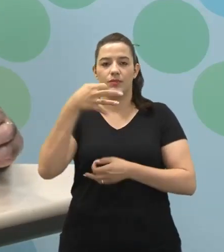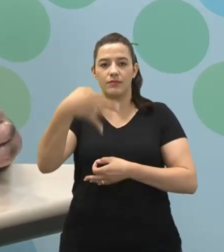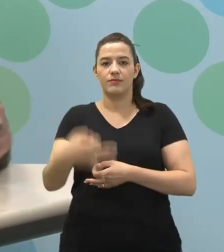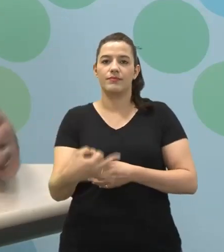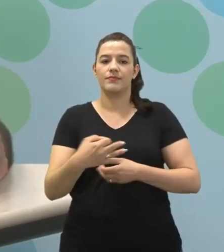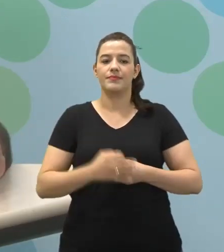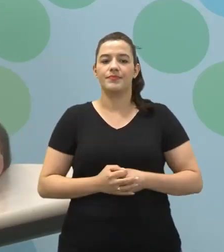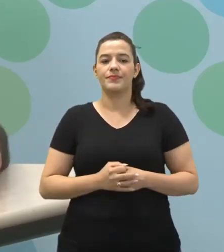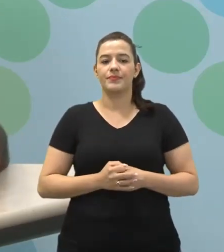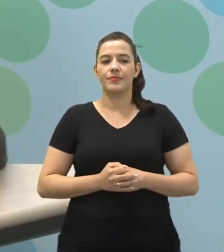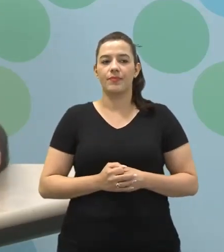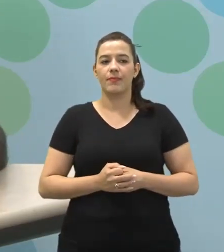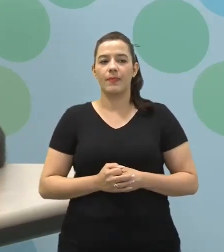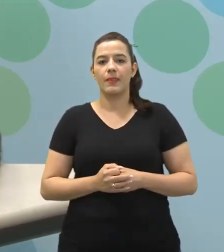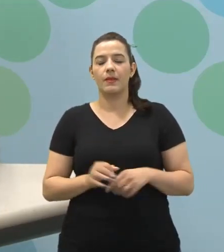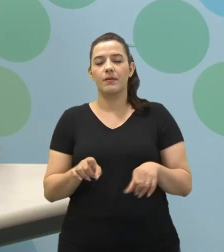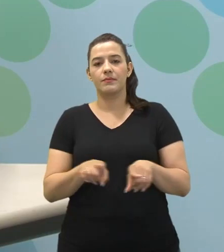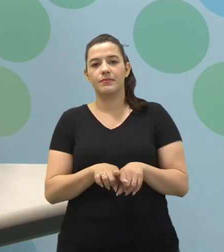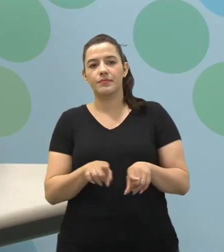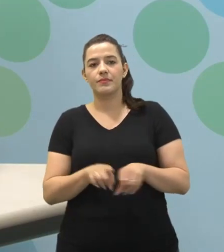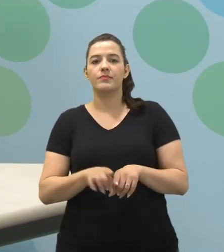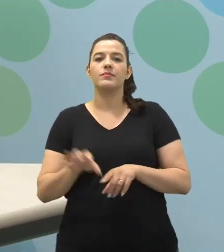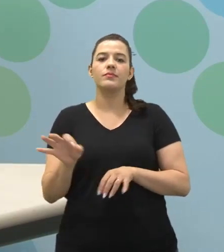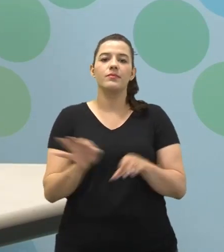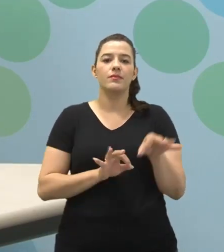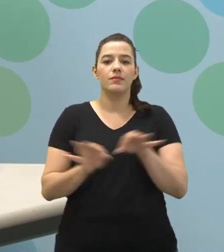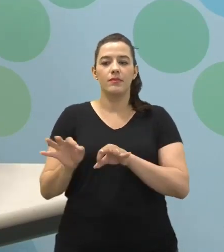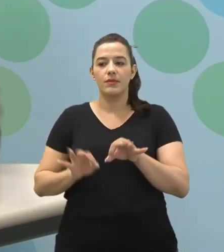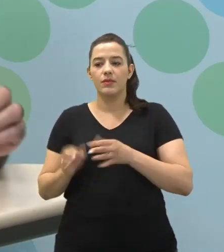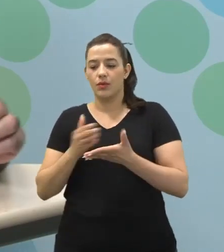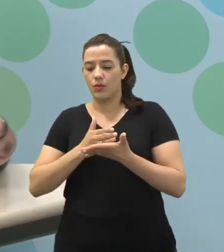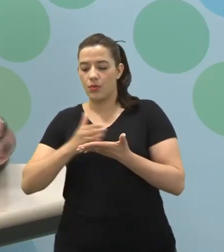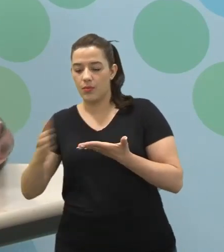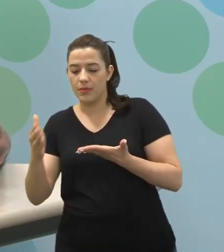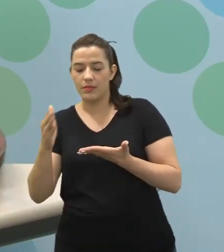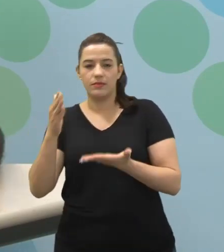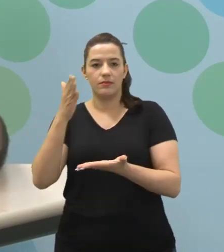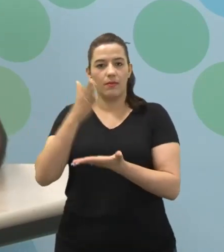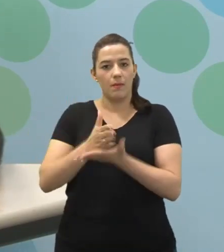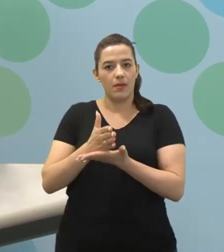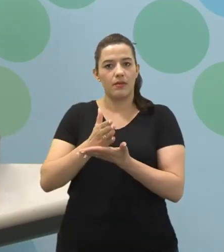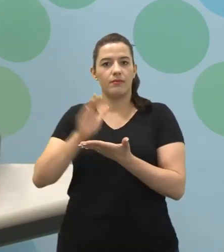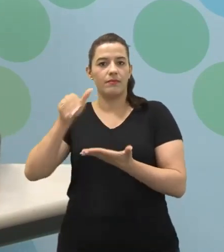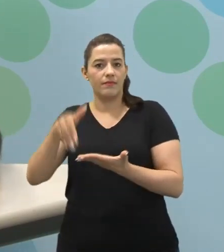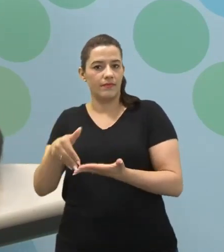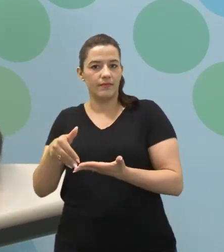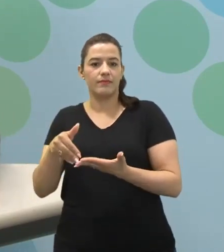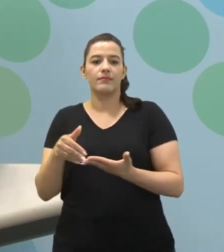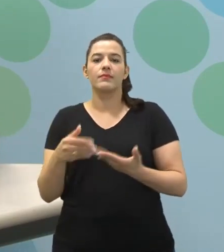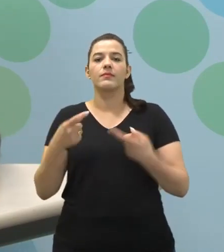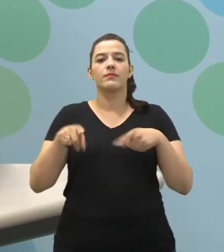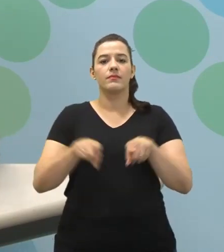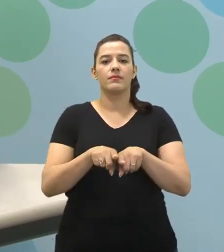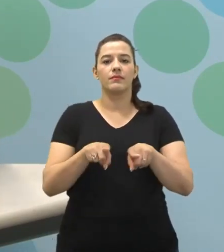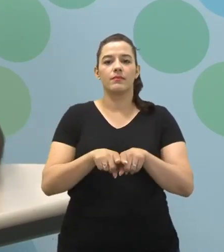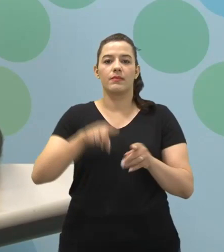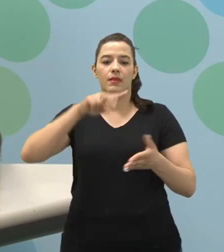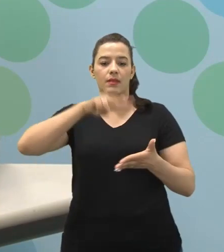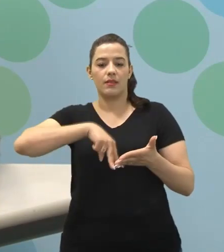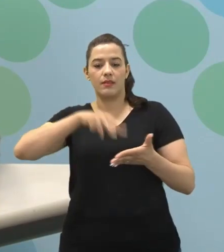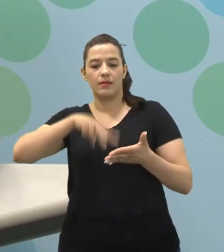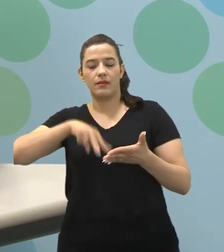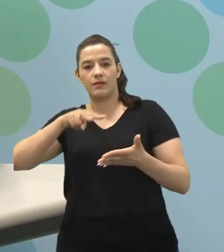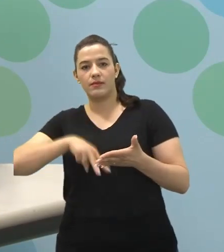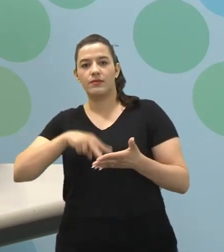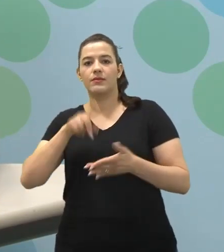a sistematização né ou seja começo meio e fim né a leitura que